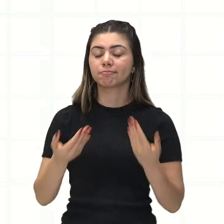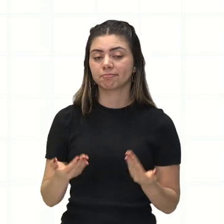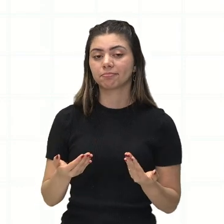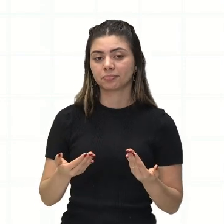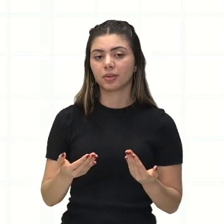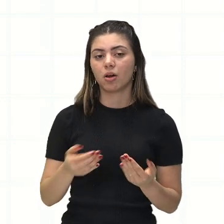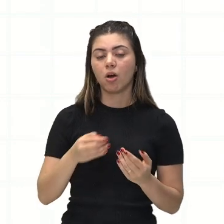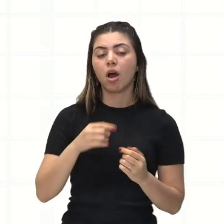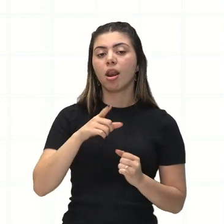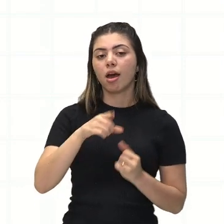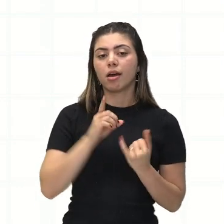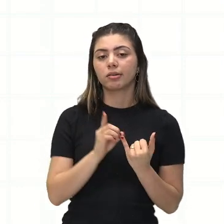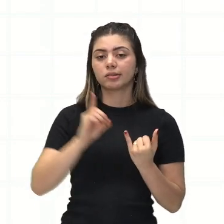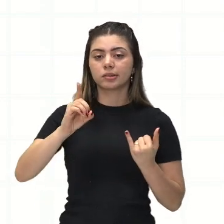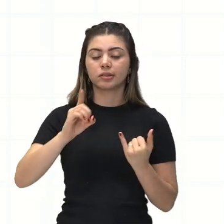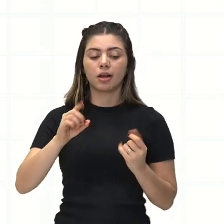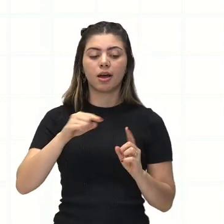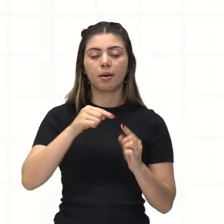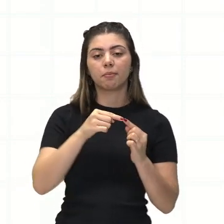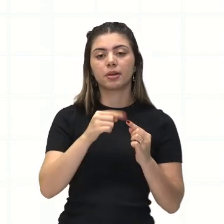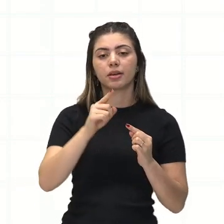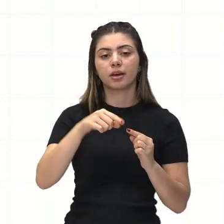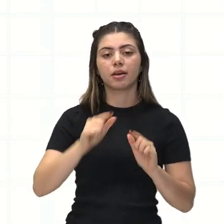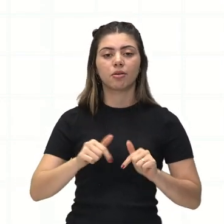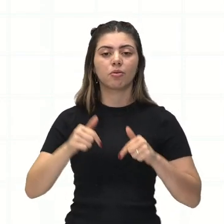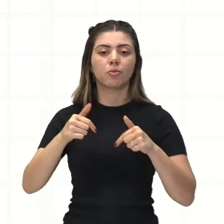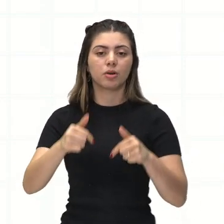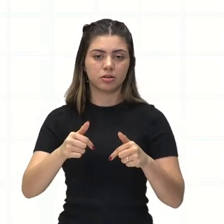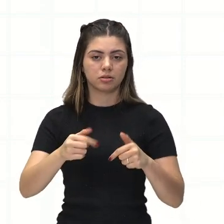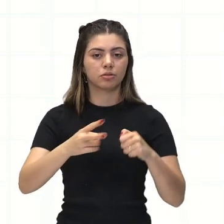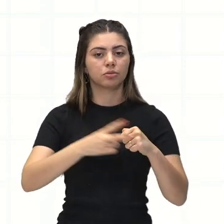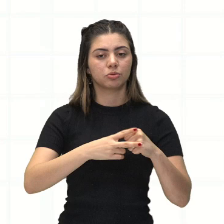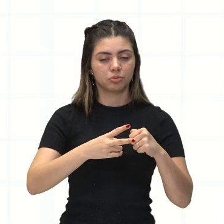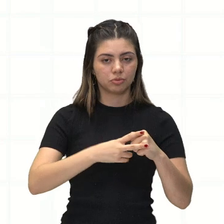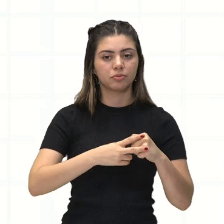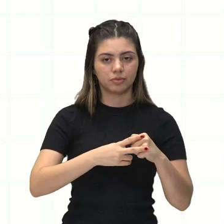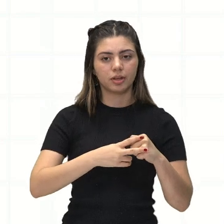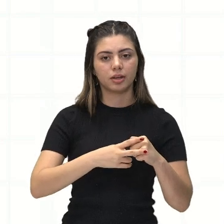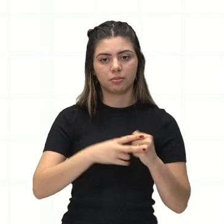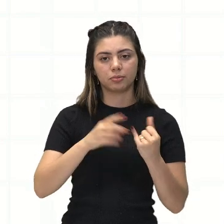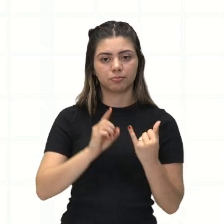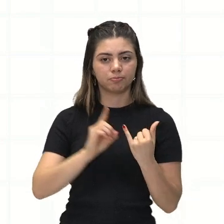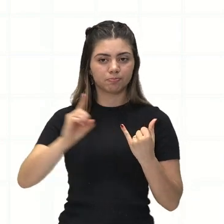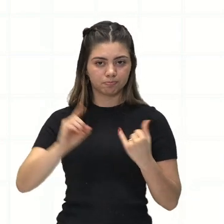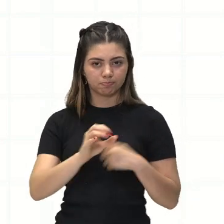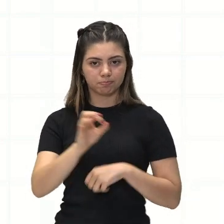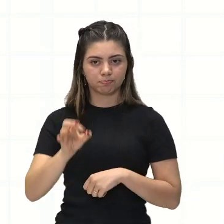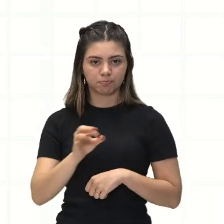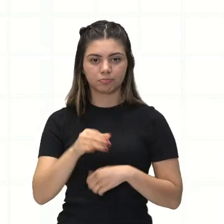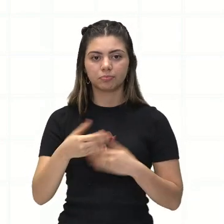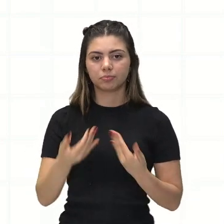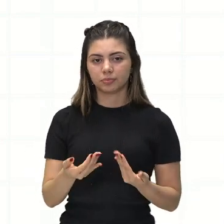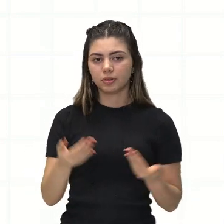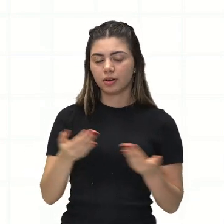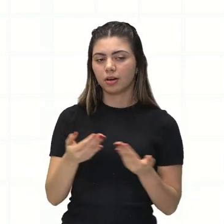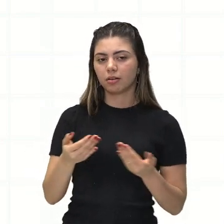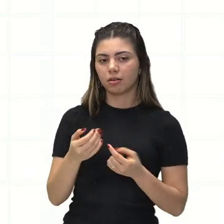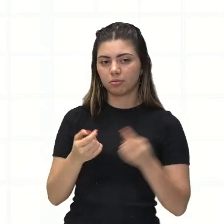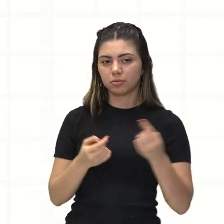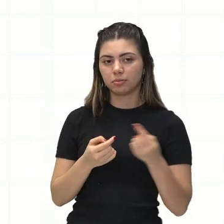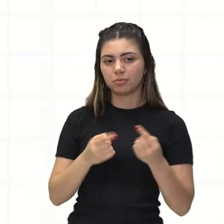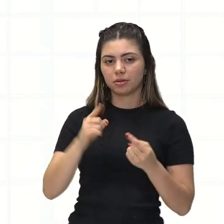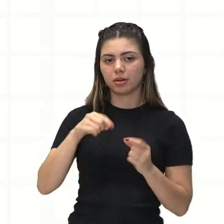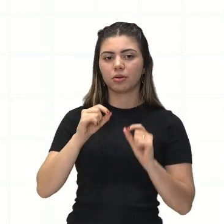objeto direto indica o complemento da ação expressa pelo verbo transitivo direto. Então, nosso primeiro é esse objeto direto, que ele